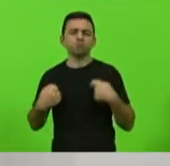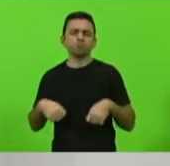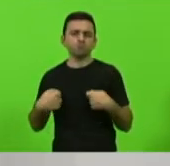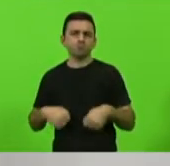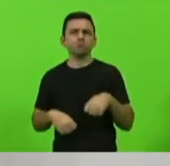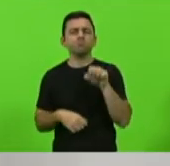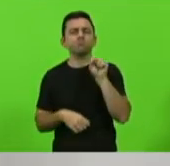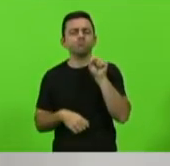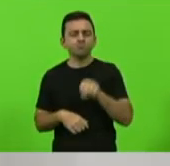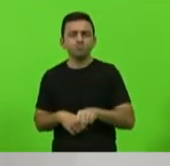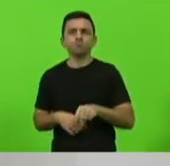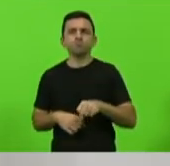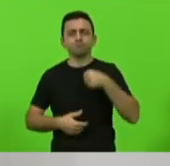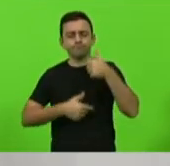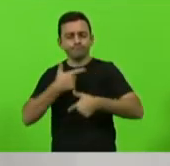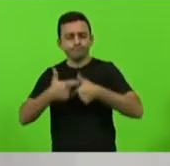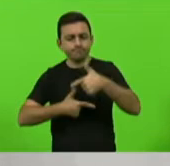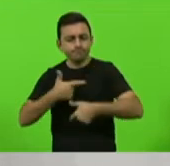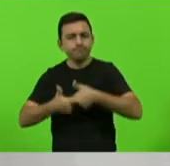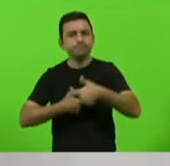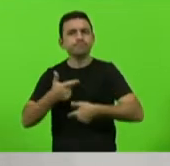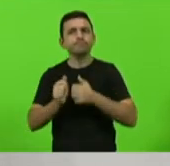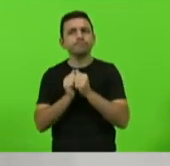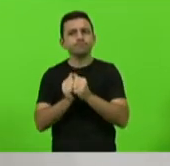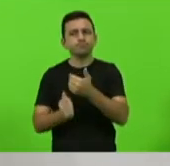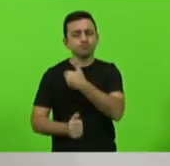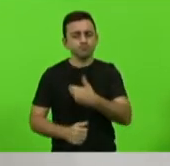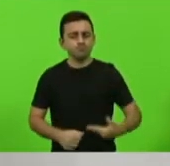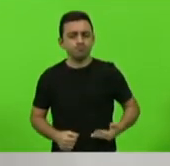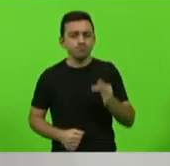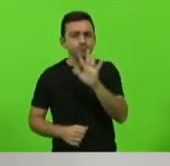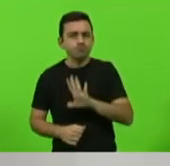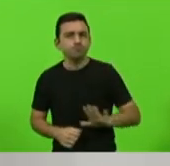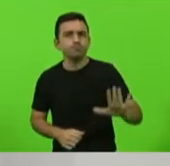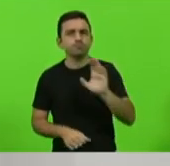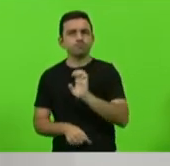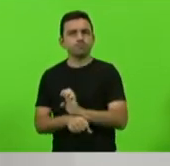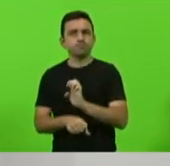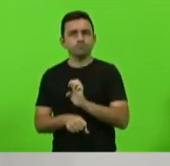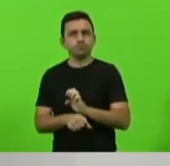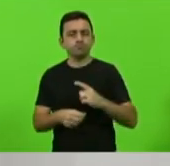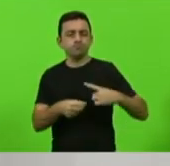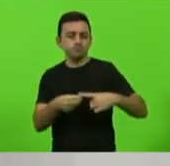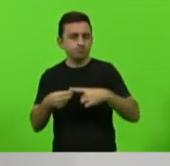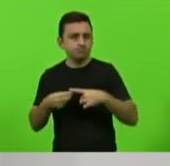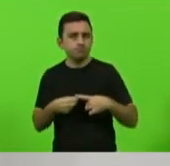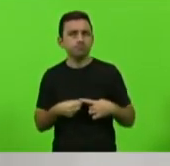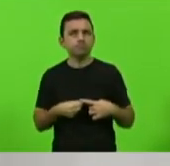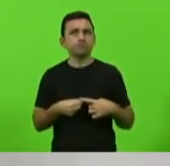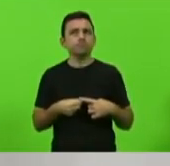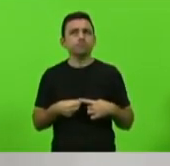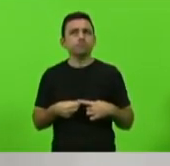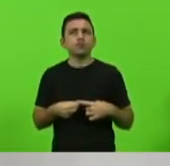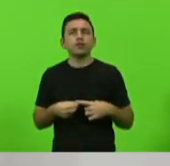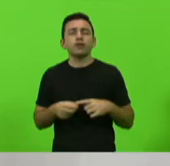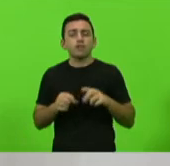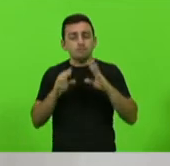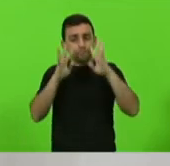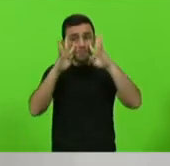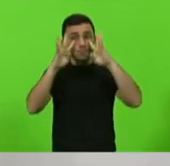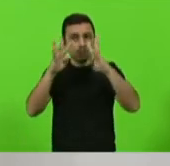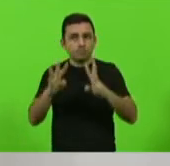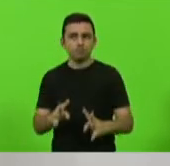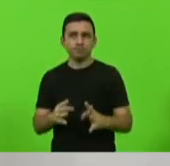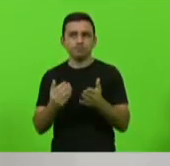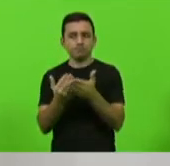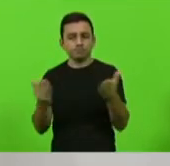um trabalho, governo federal, governo estadual, governo municipal, de atenção aos